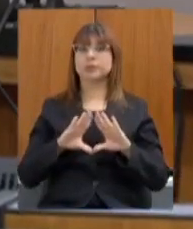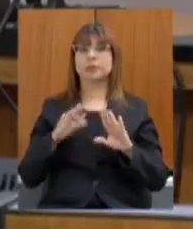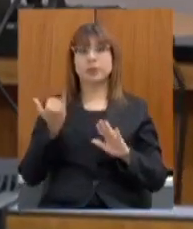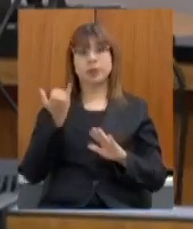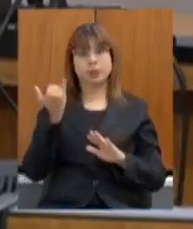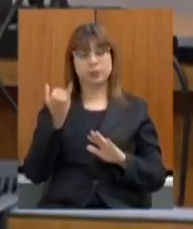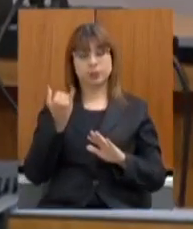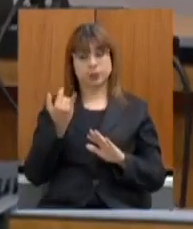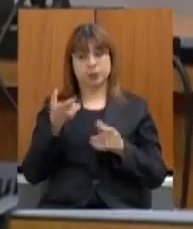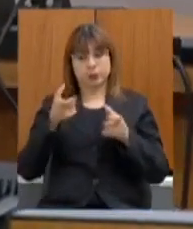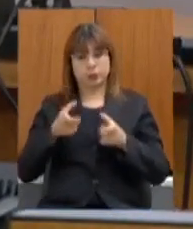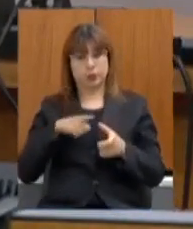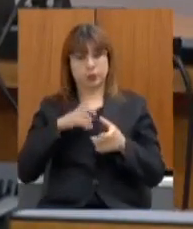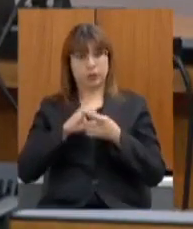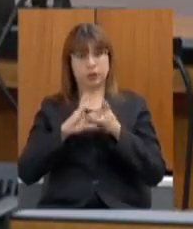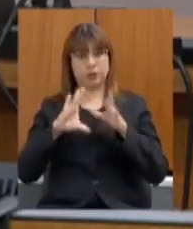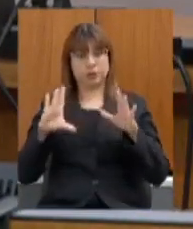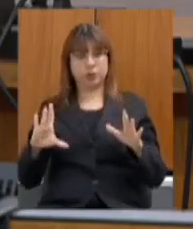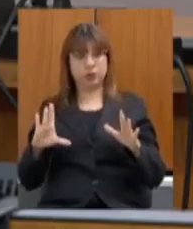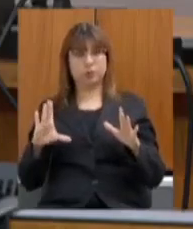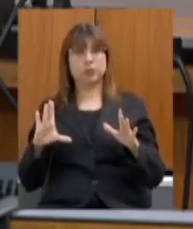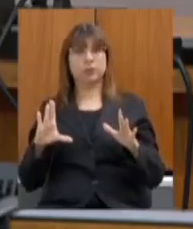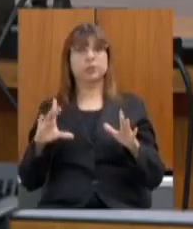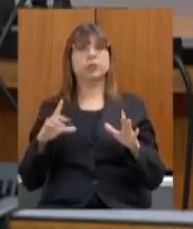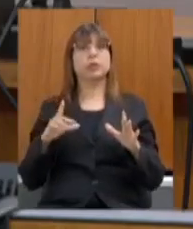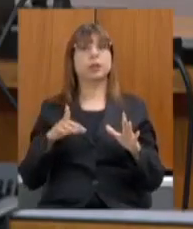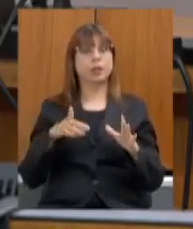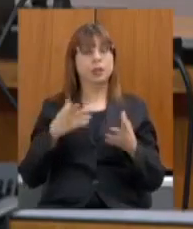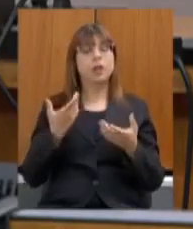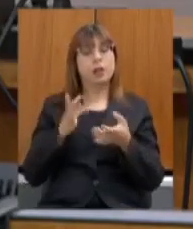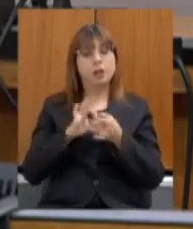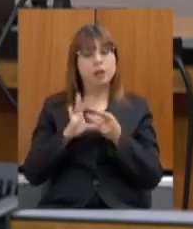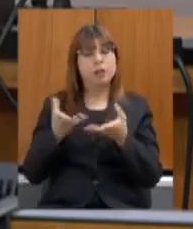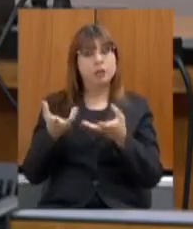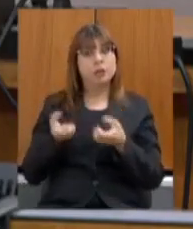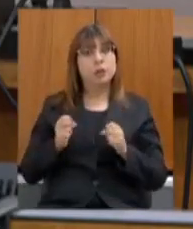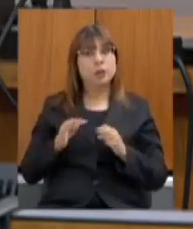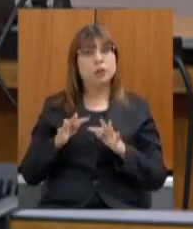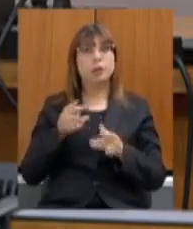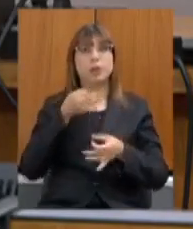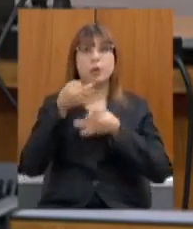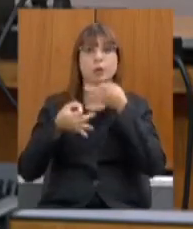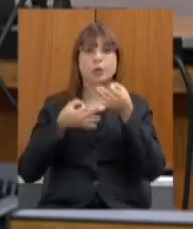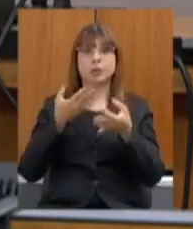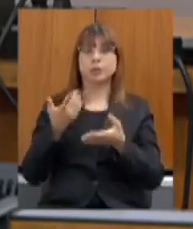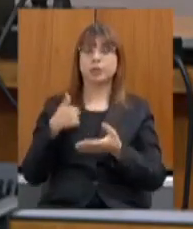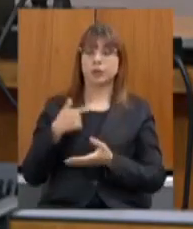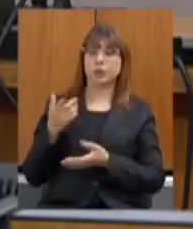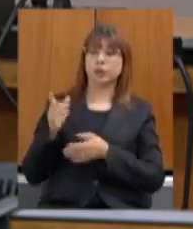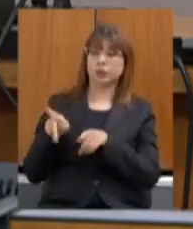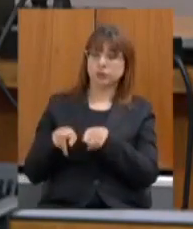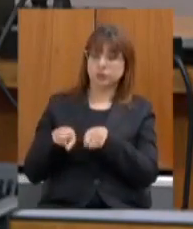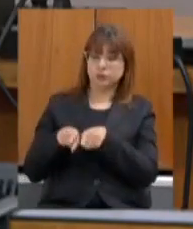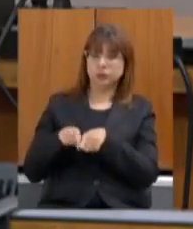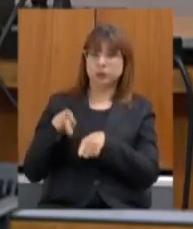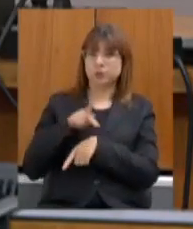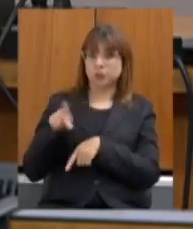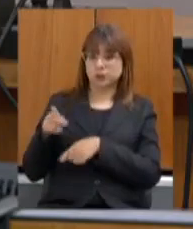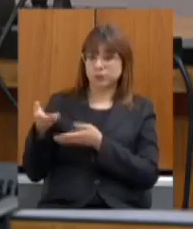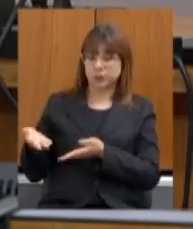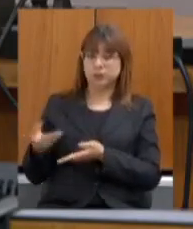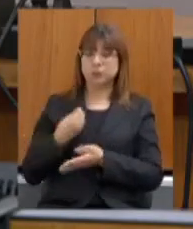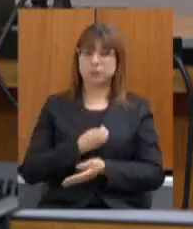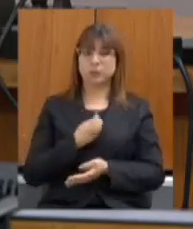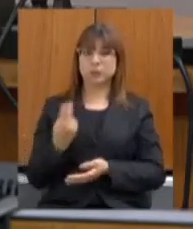democracia, nós tenhamos todas as opiniões e o bloco parlamentar ao qual eu e vossa excelência, presidente dessa audiência,